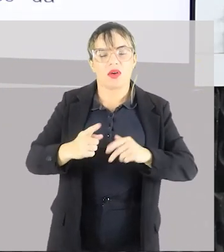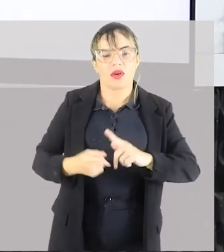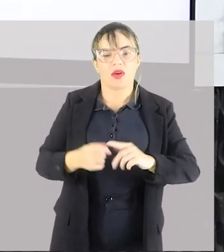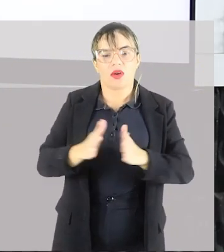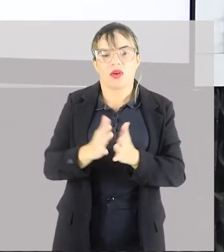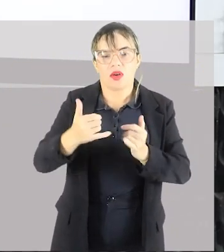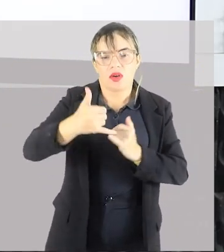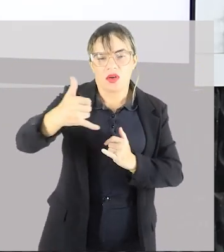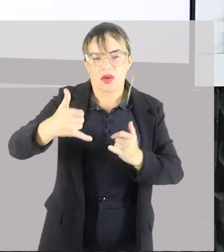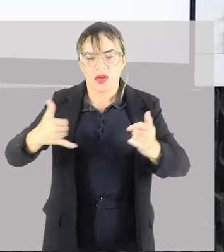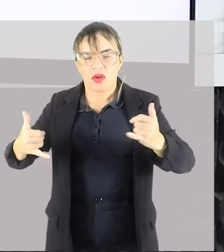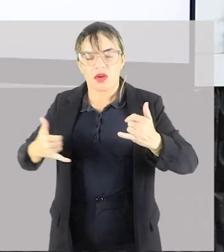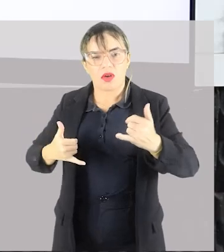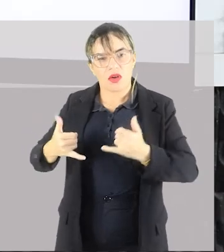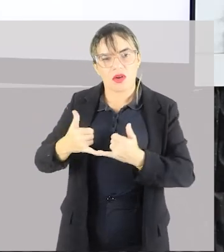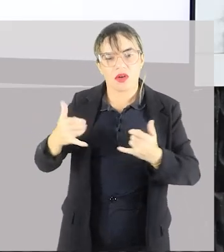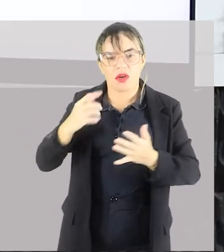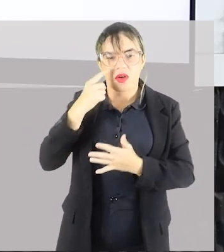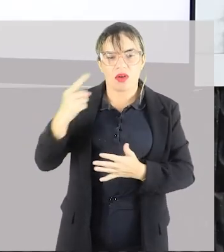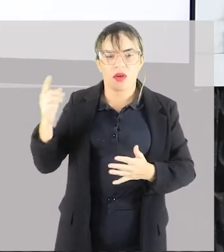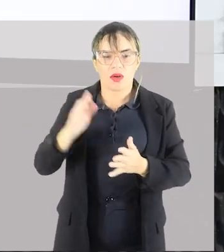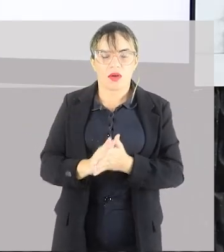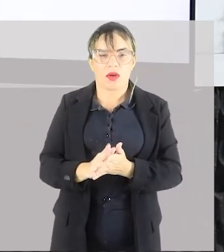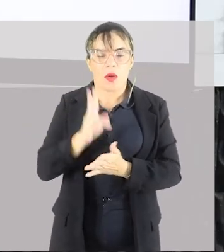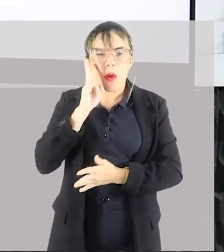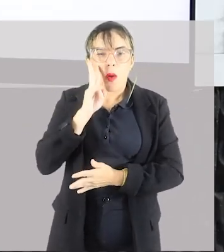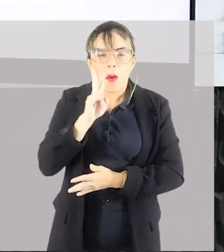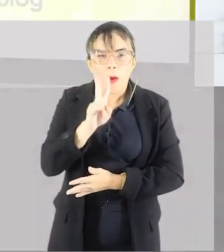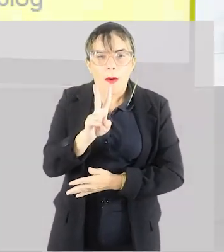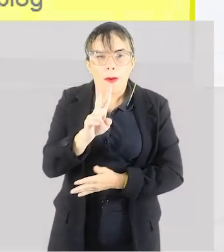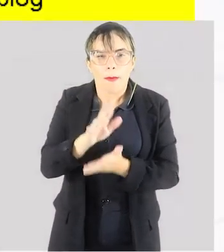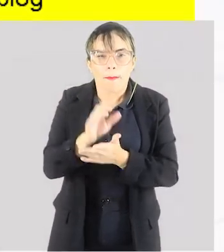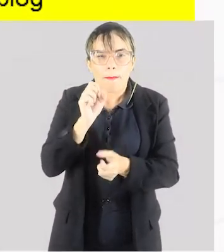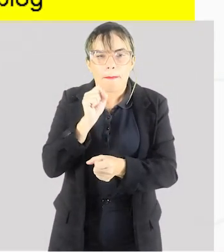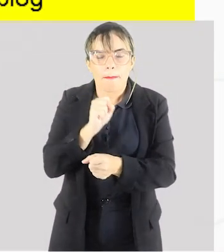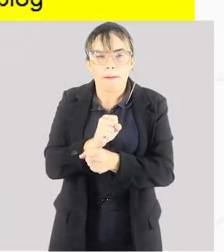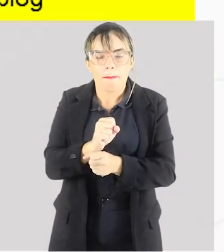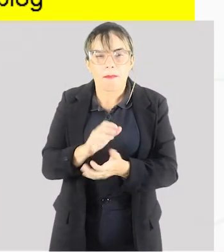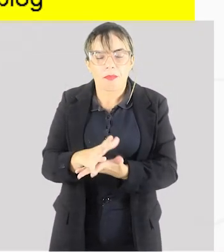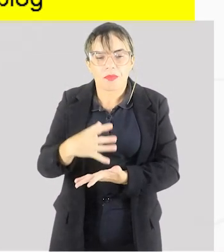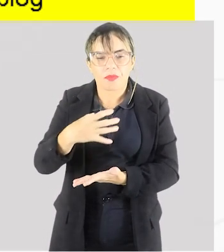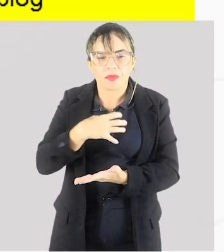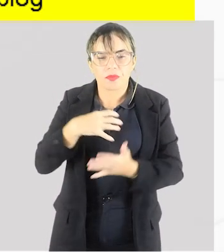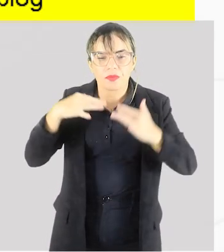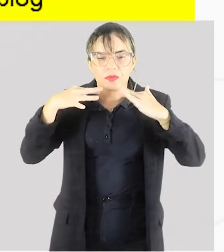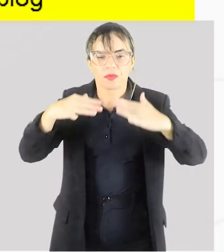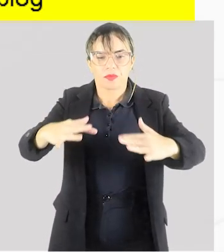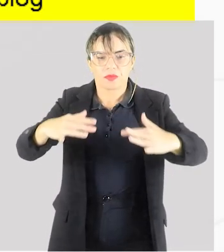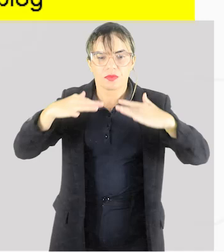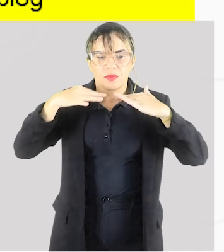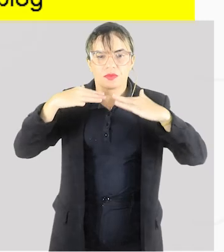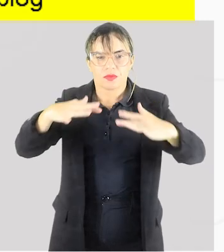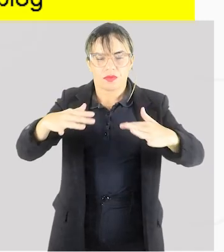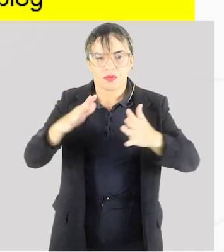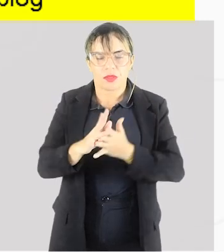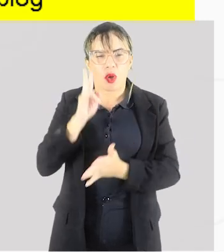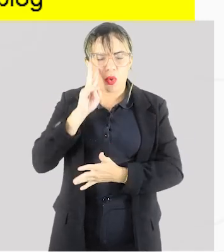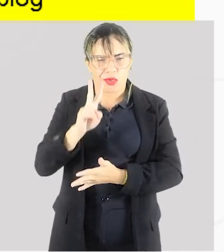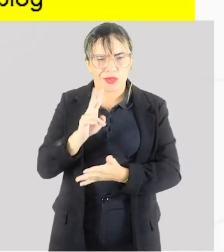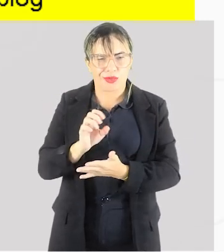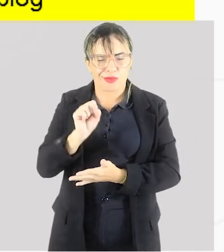mas elas criam efeitos interessantes. Olhem fixamente para a obra. A impressão que tem é que a obra está se movimentando. Está olhando